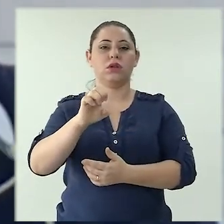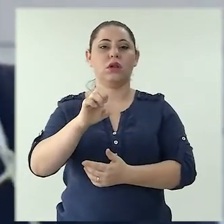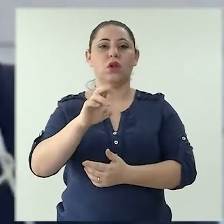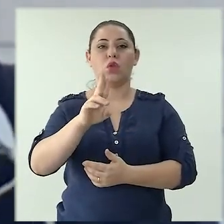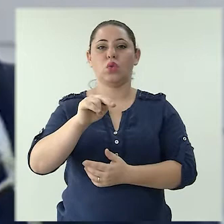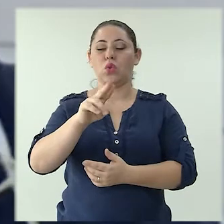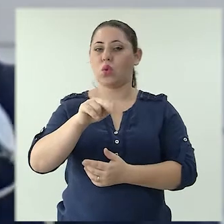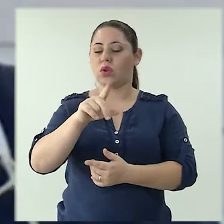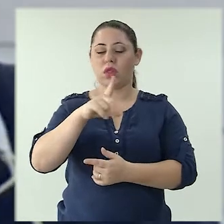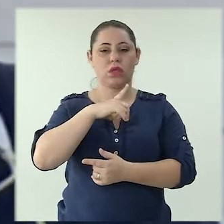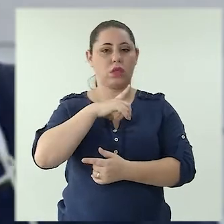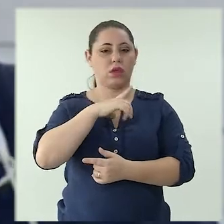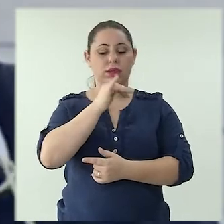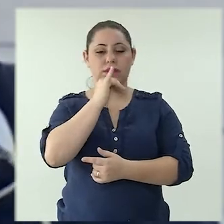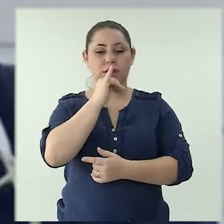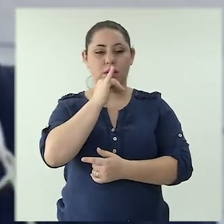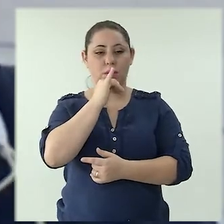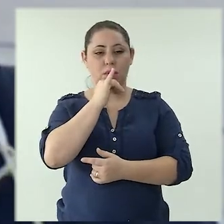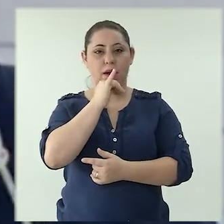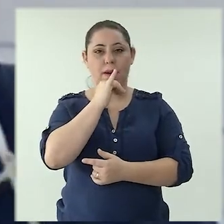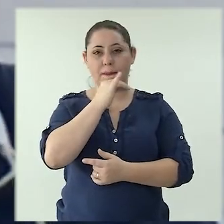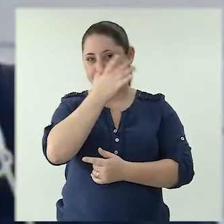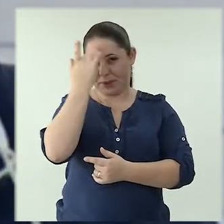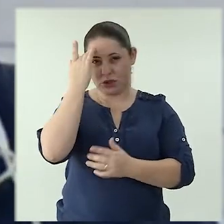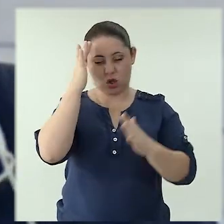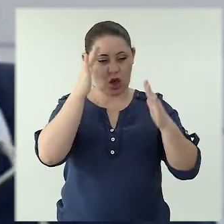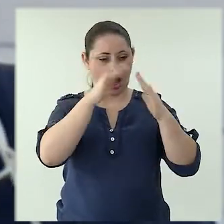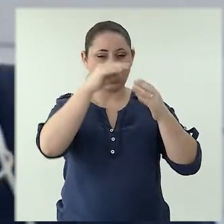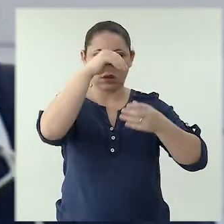tenha discordância da posse